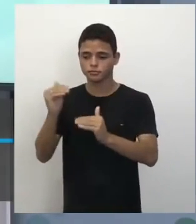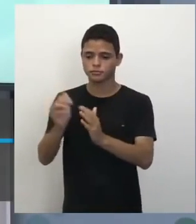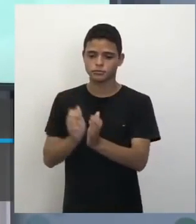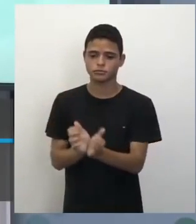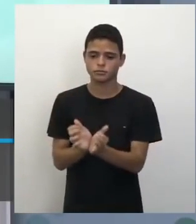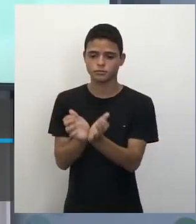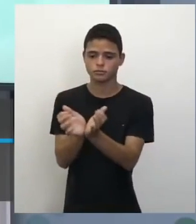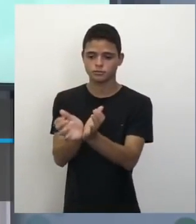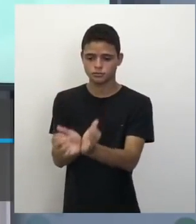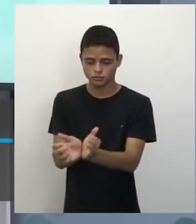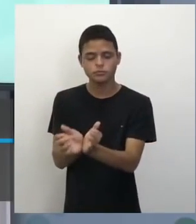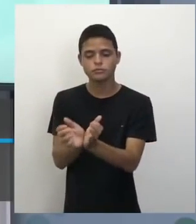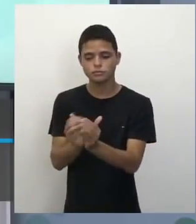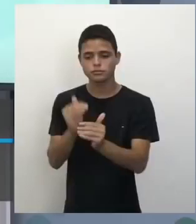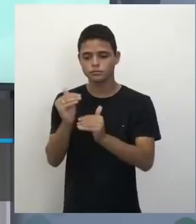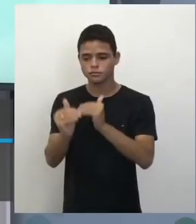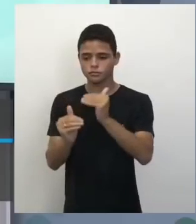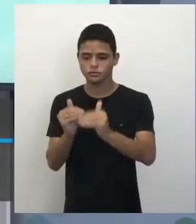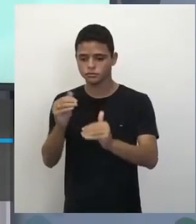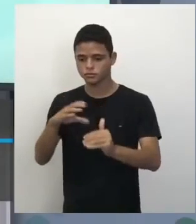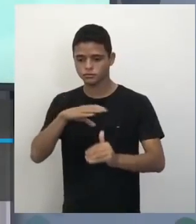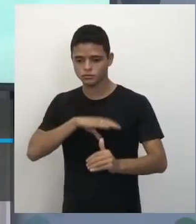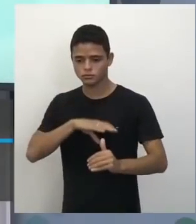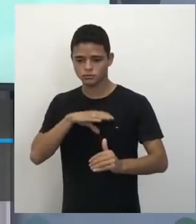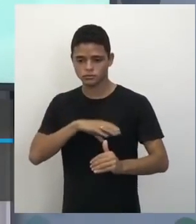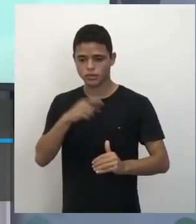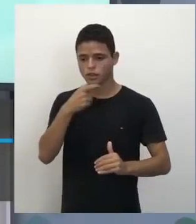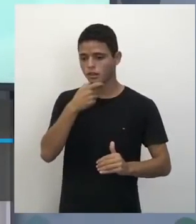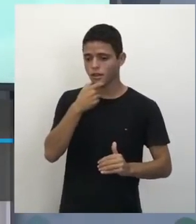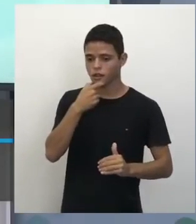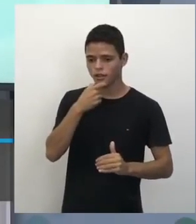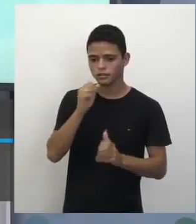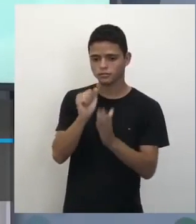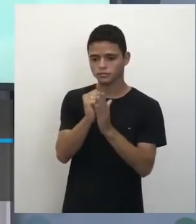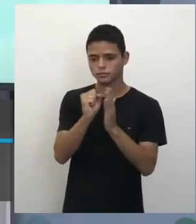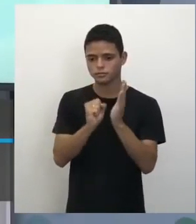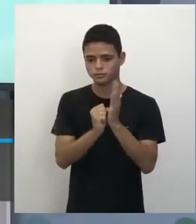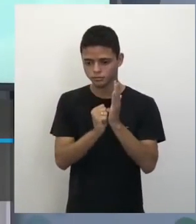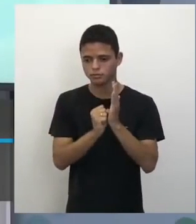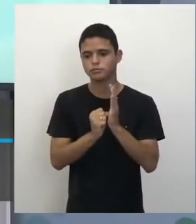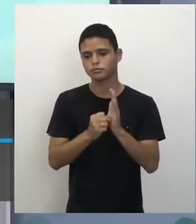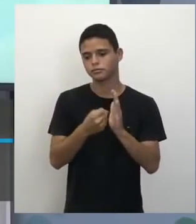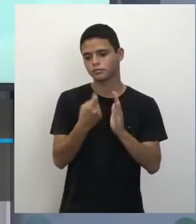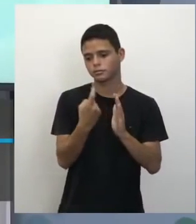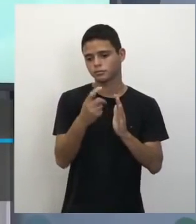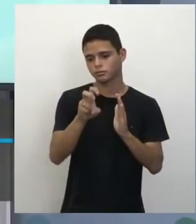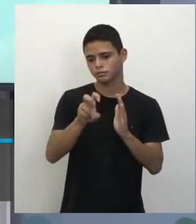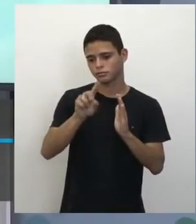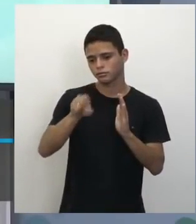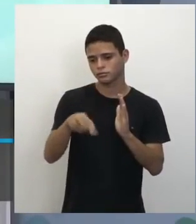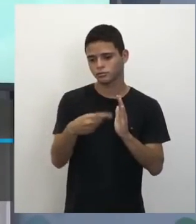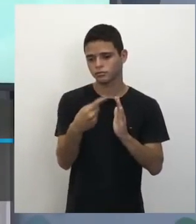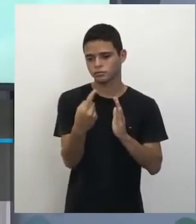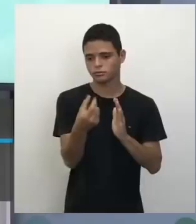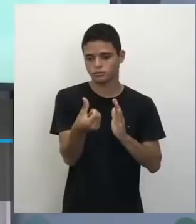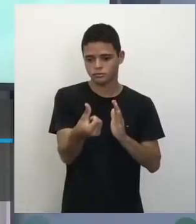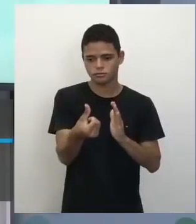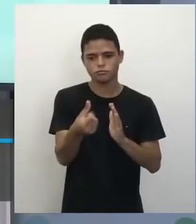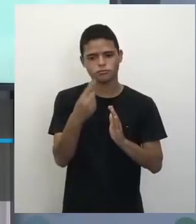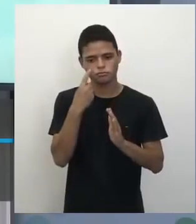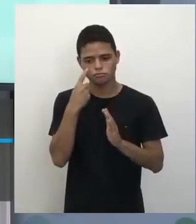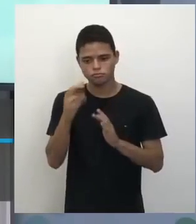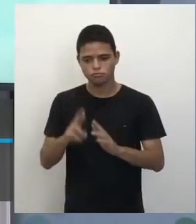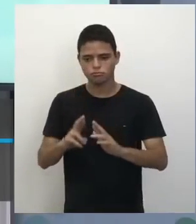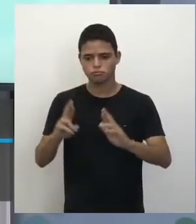escravatório desenvolvido pelos portugueses e ingleses ali no século XV e XVI. E nós veremos essas